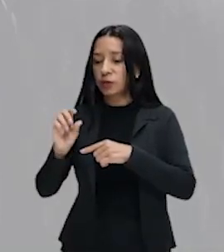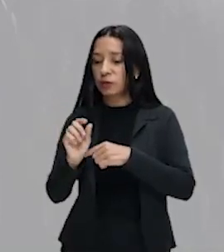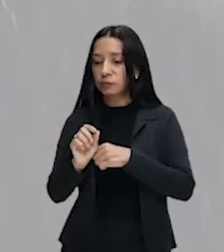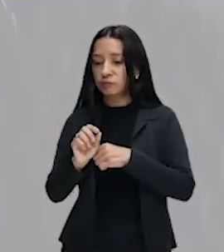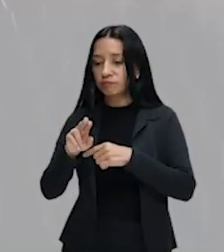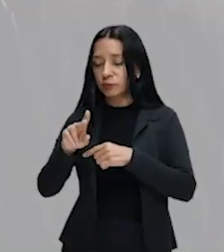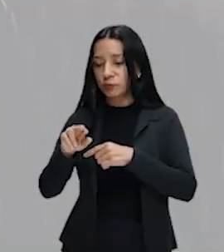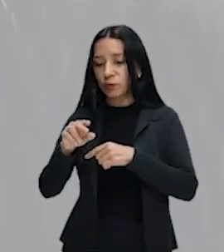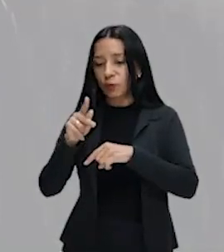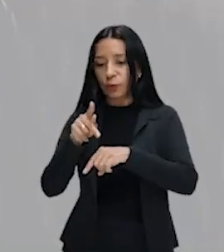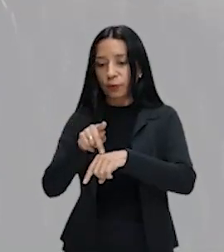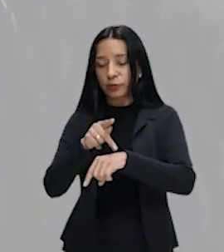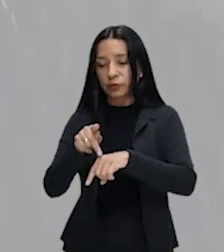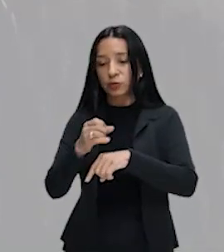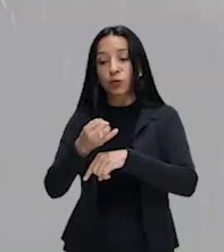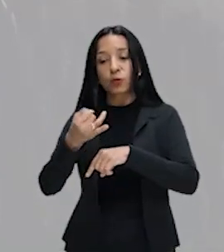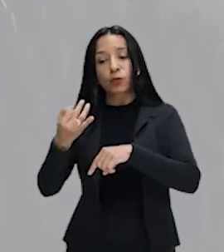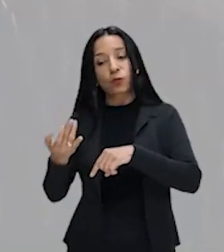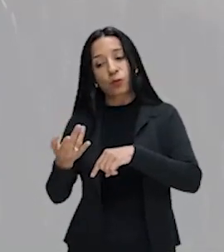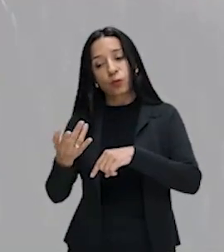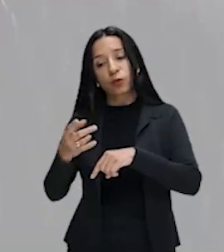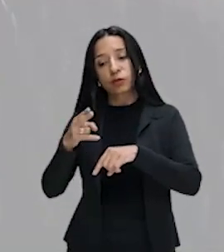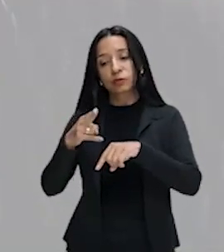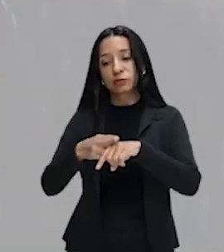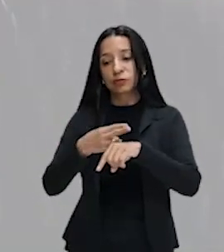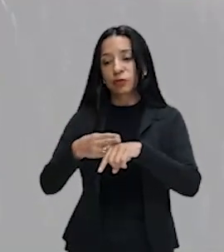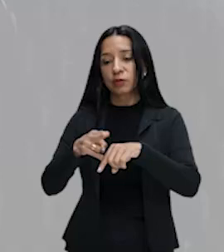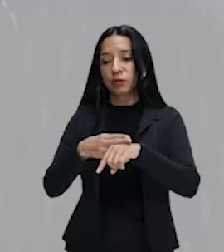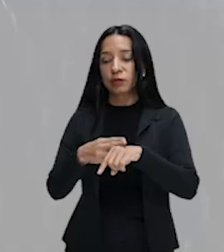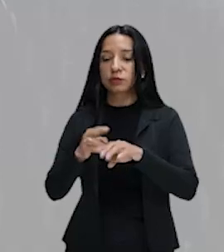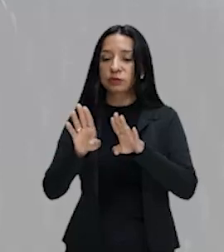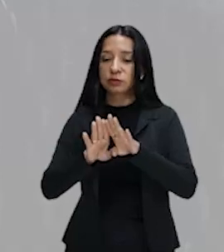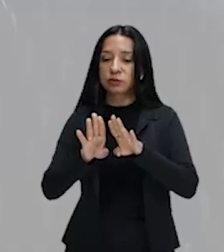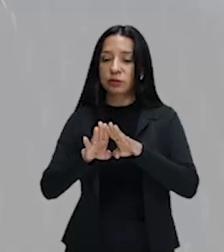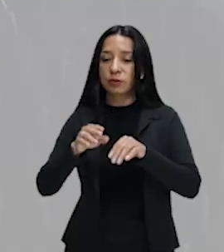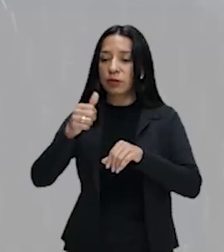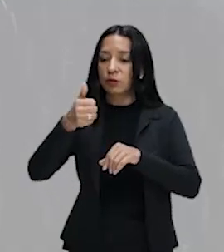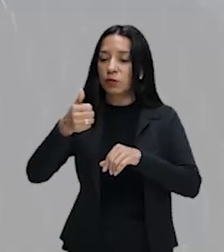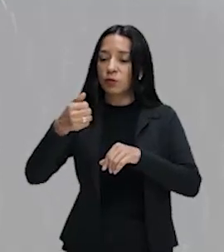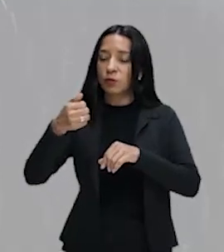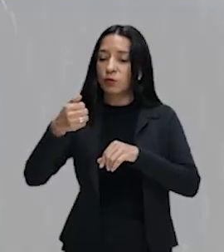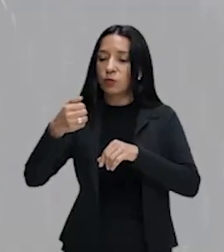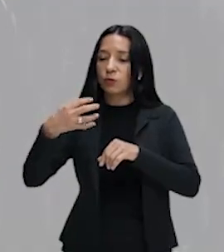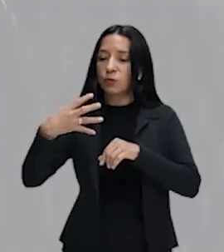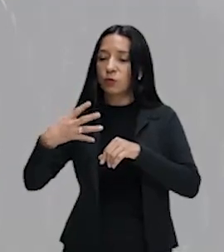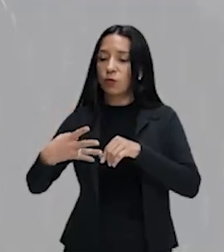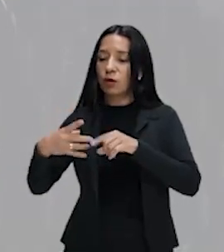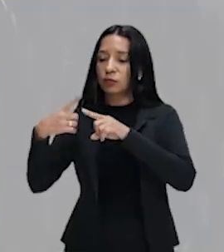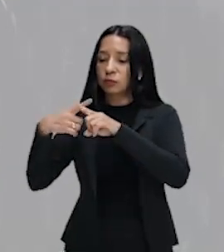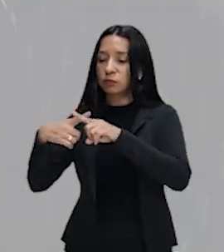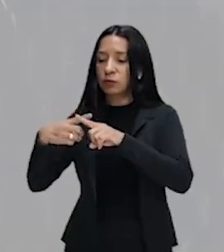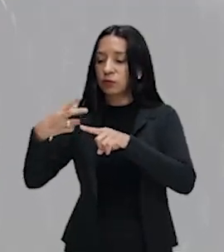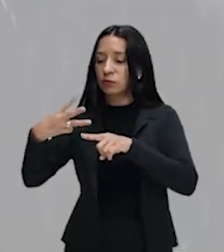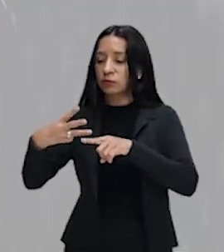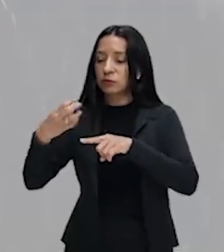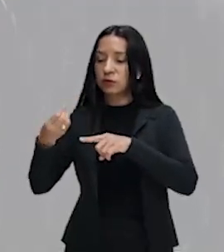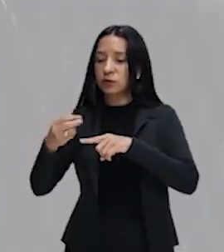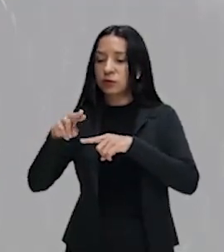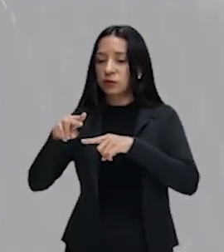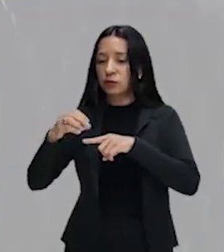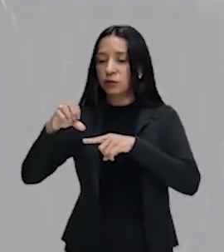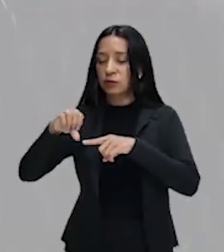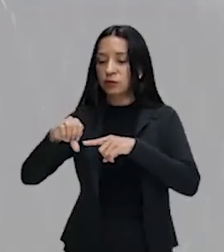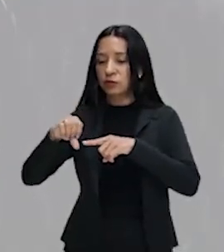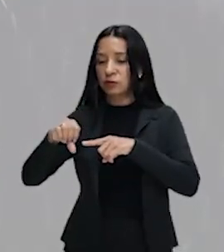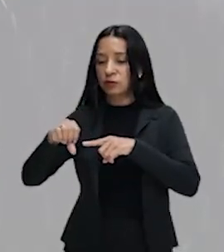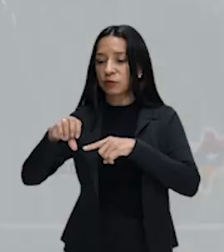indivíduos serão chocolate? Eu vou pegar também, ó, 1/4, multiplicar por 36, vai dar 9.